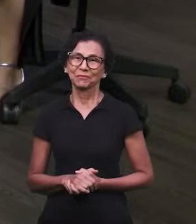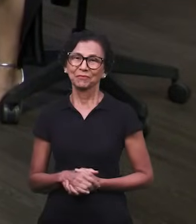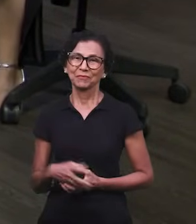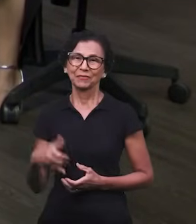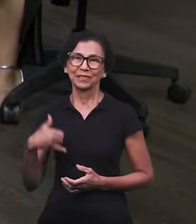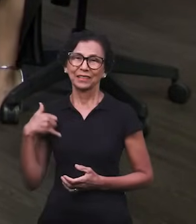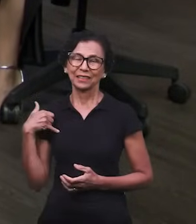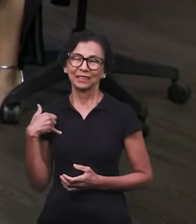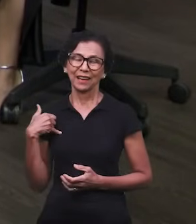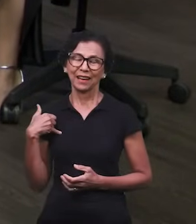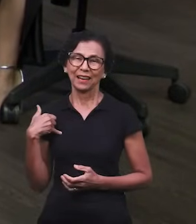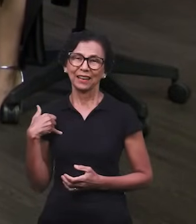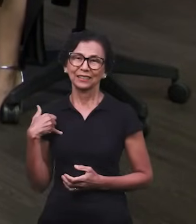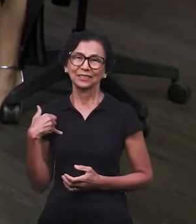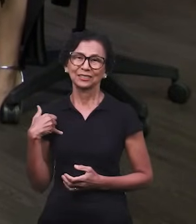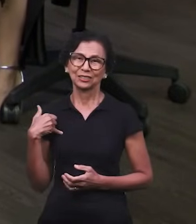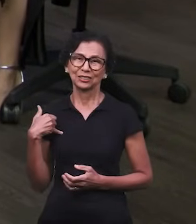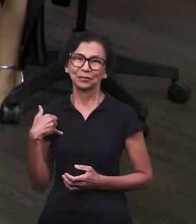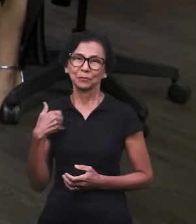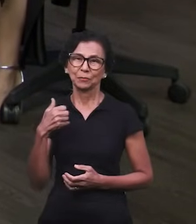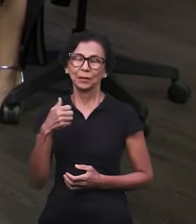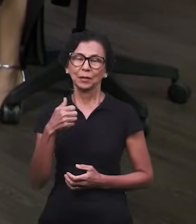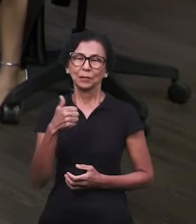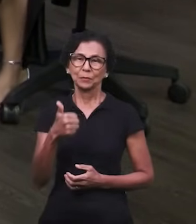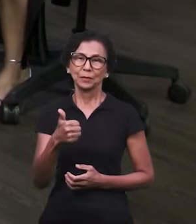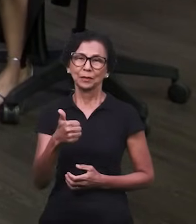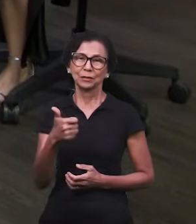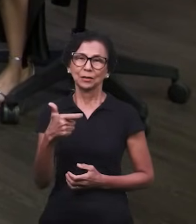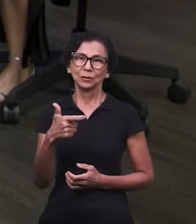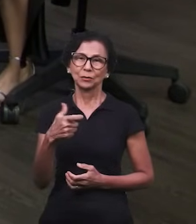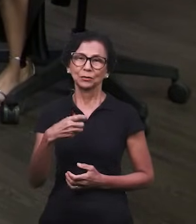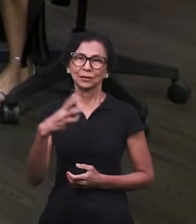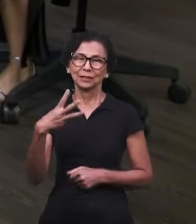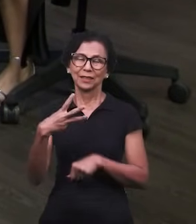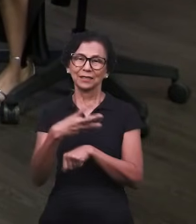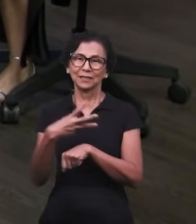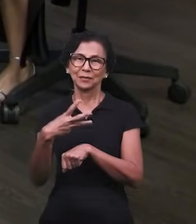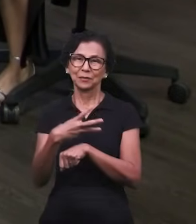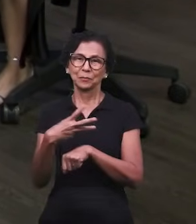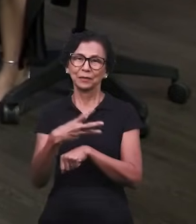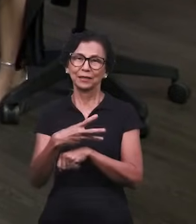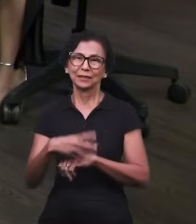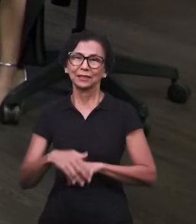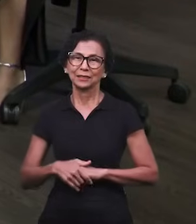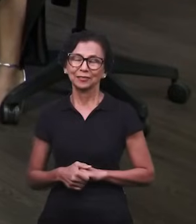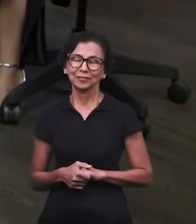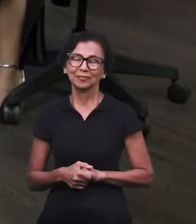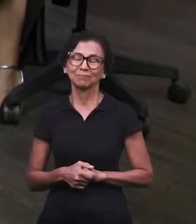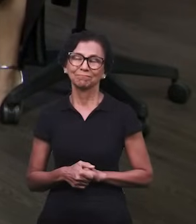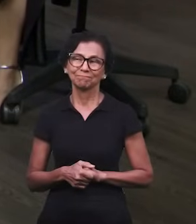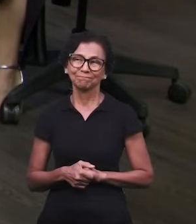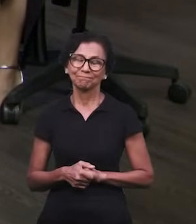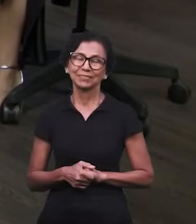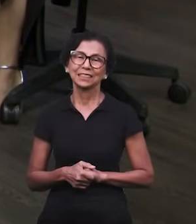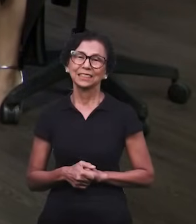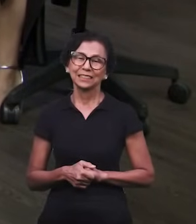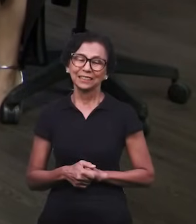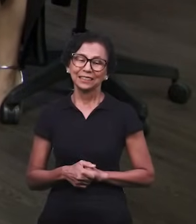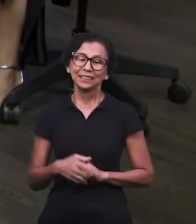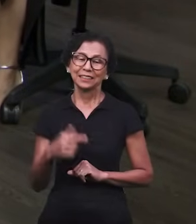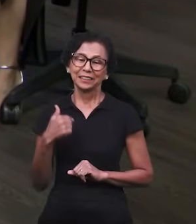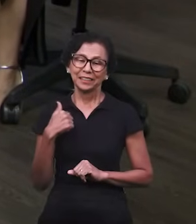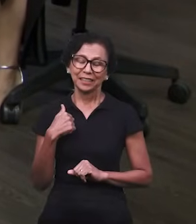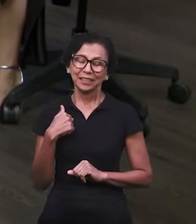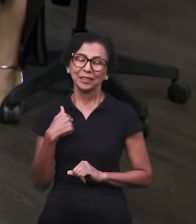eles ingressam ali no segundo, terceiro período, eles têm a mesma idade e a cada ano que passa, eu tenho que contar coisas novas,